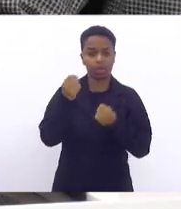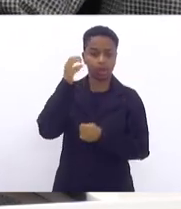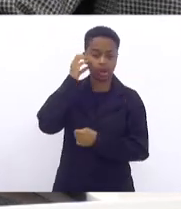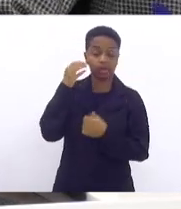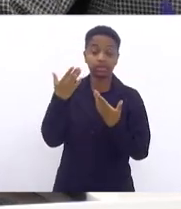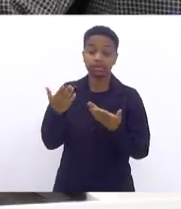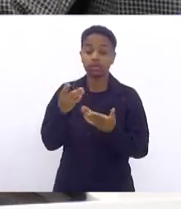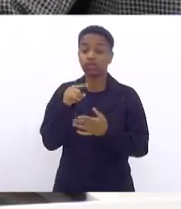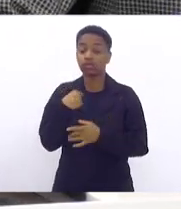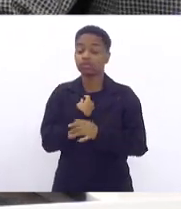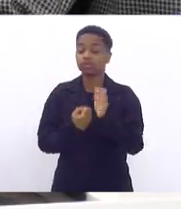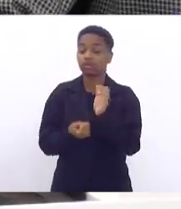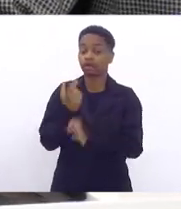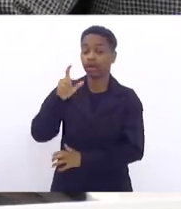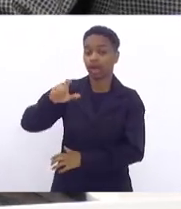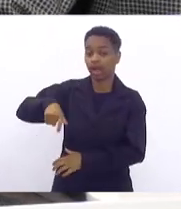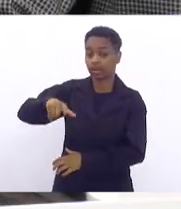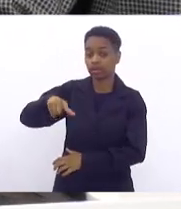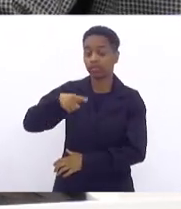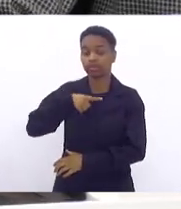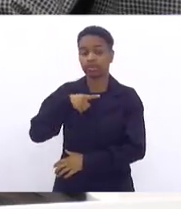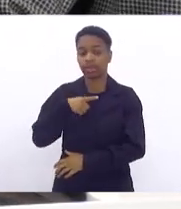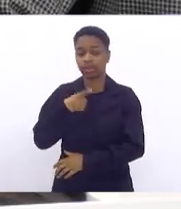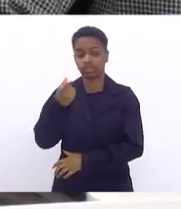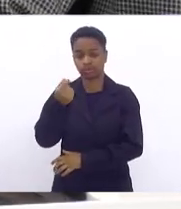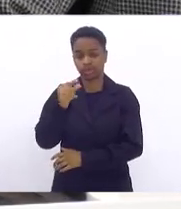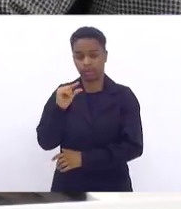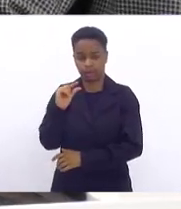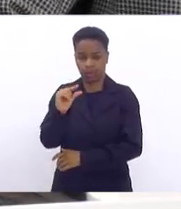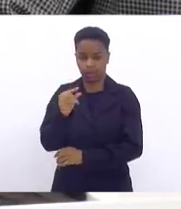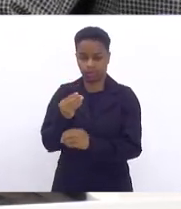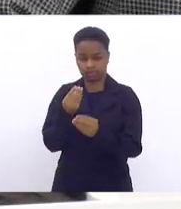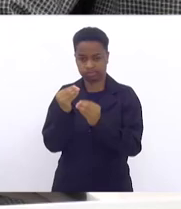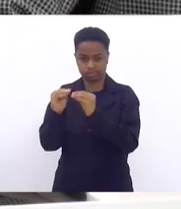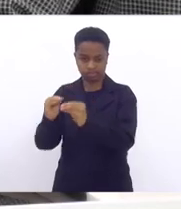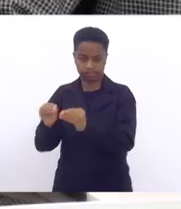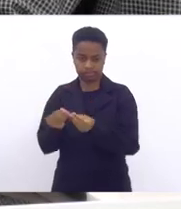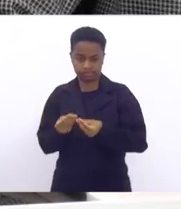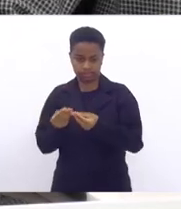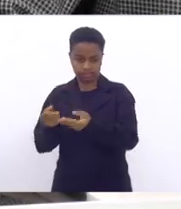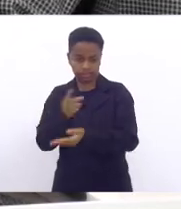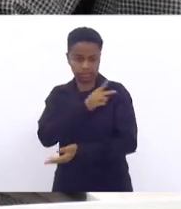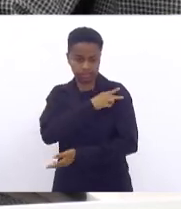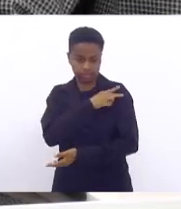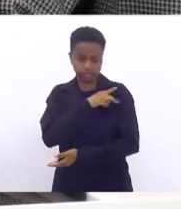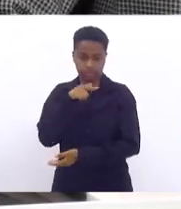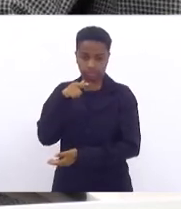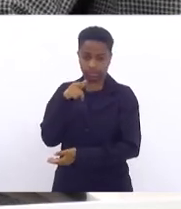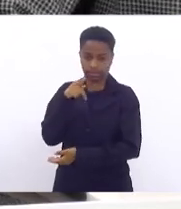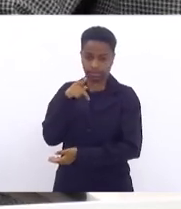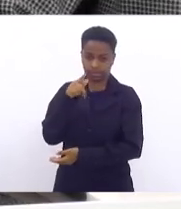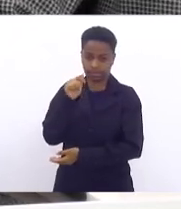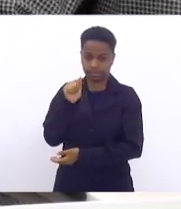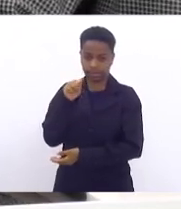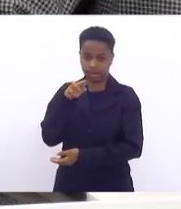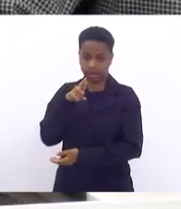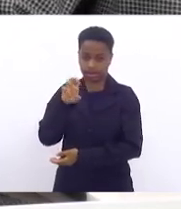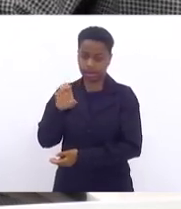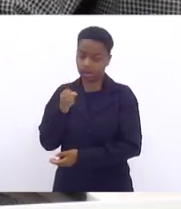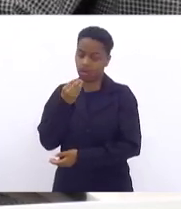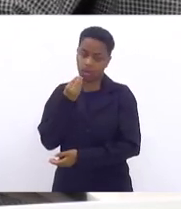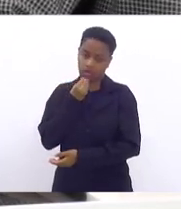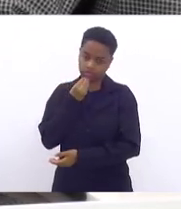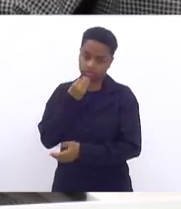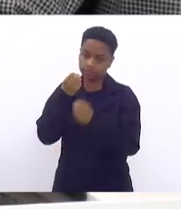gente criou um cartão com limite baixo para os chefes de parque, claro, justificando com a